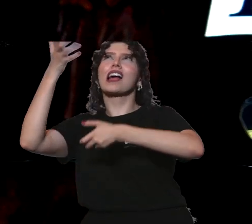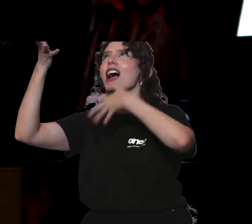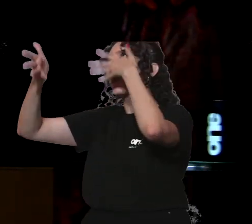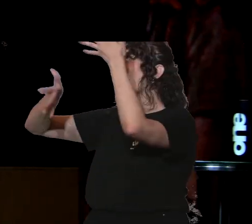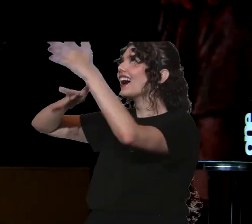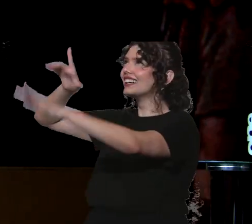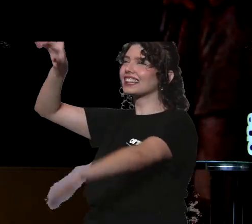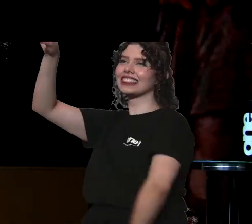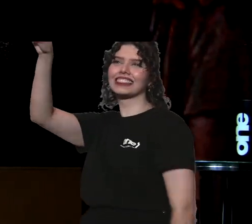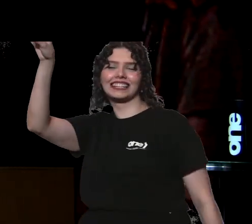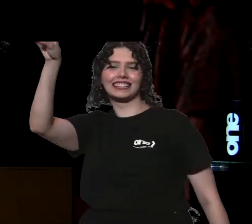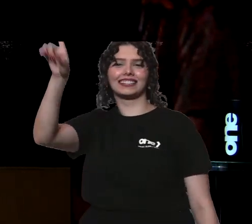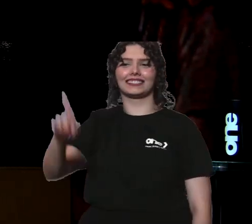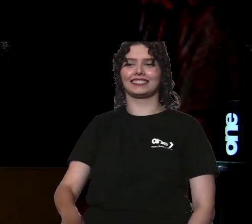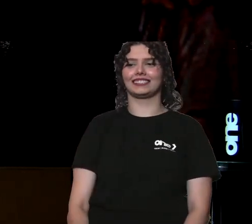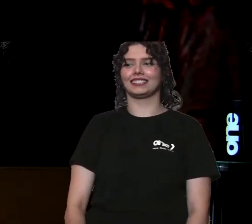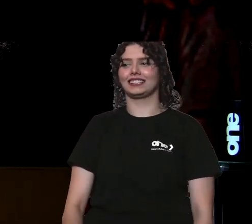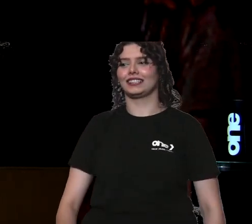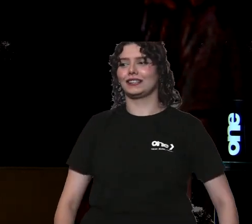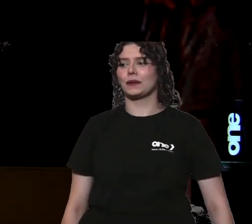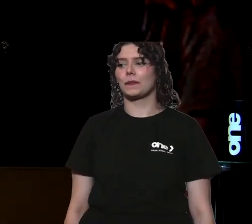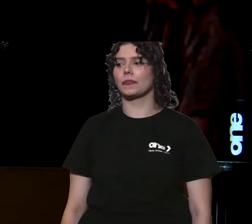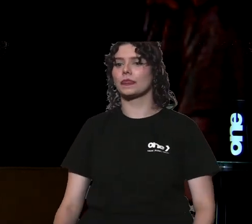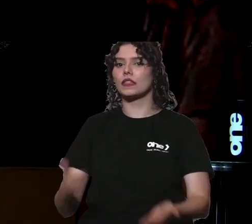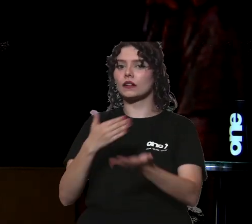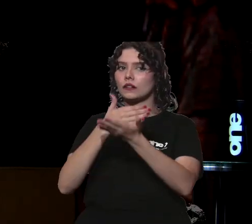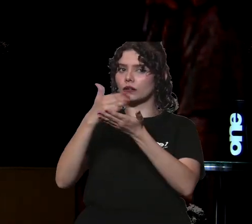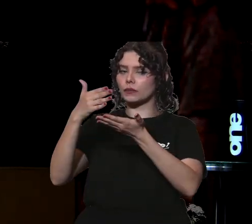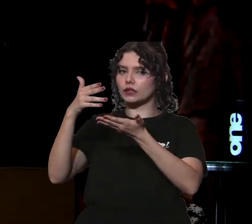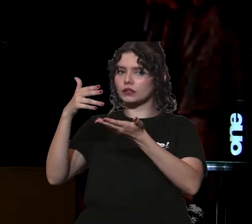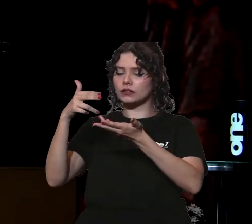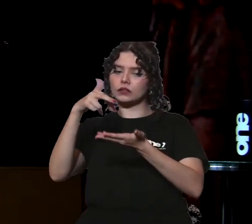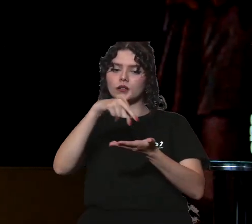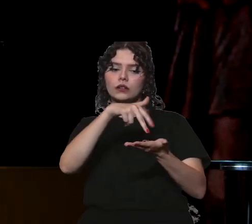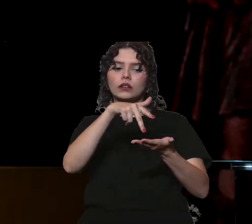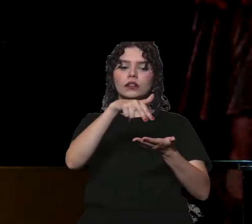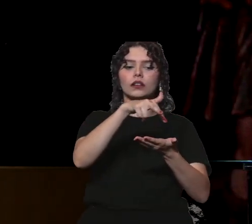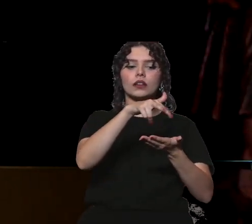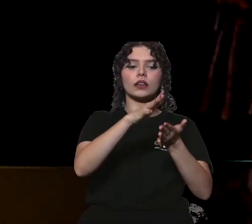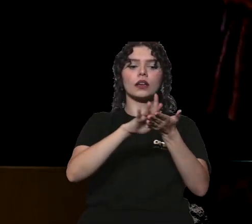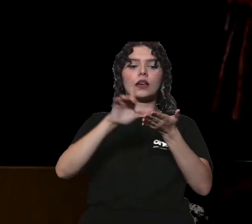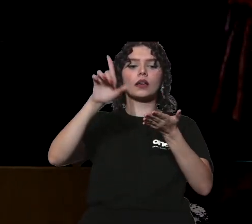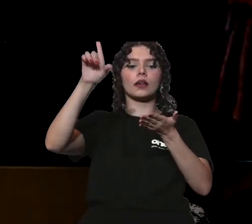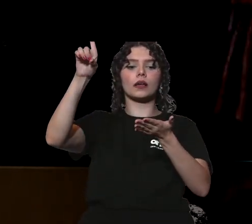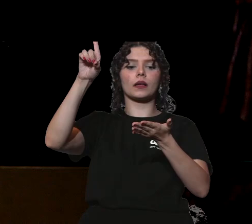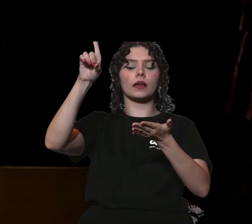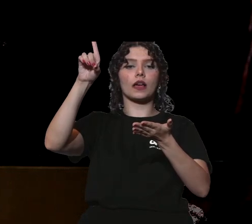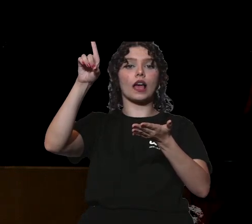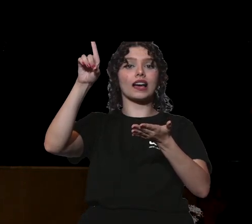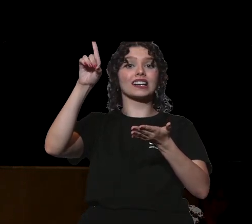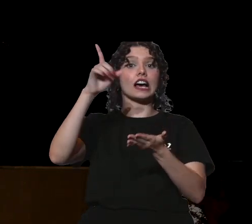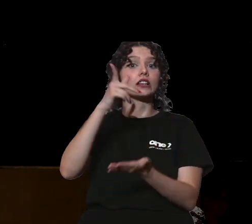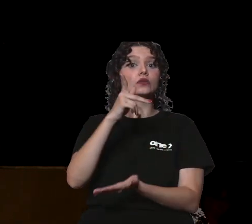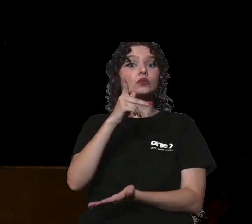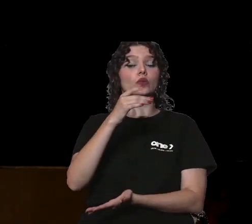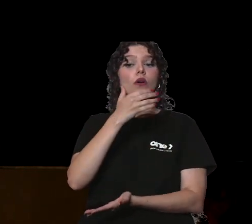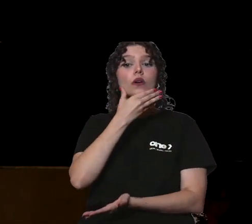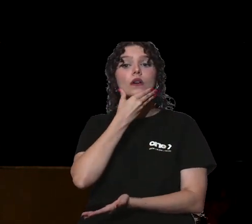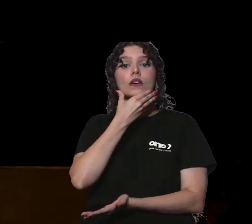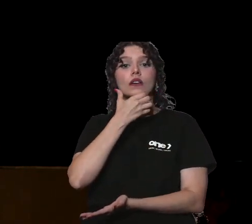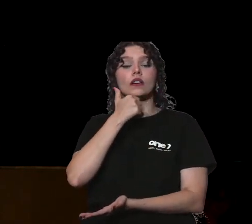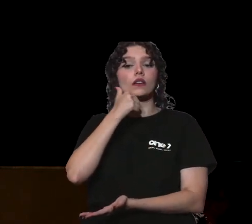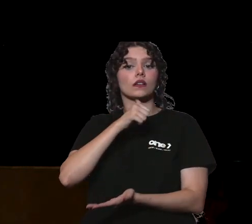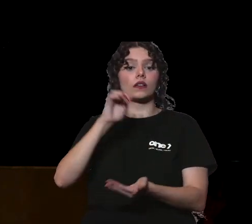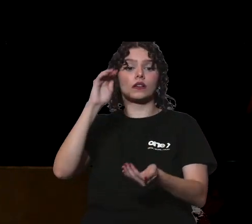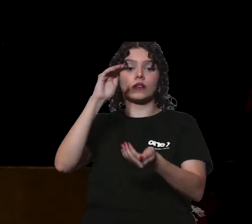minha vida. Ele começa a andar, e a Bíblia diz que a esposa dele, Mical, estou